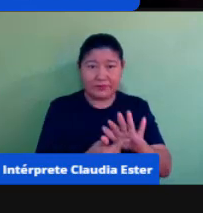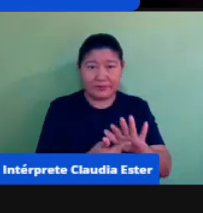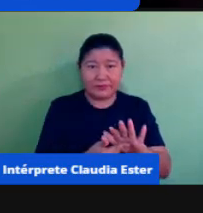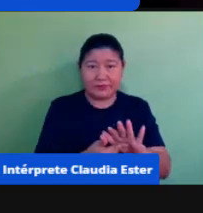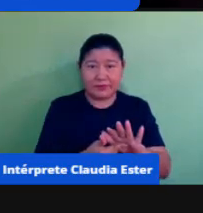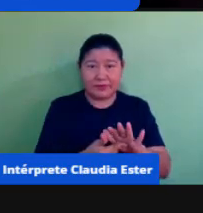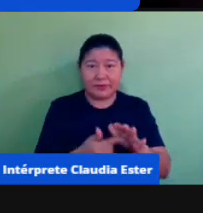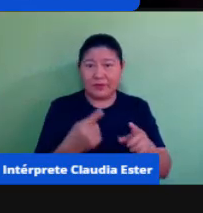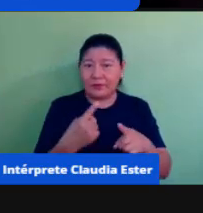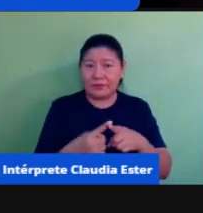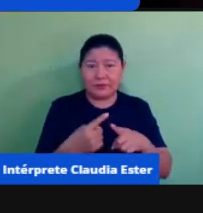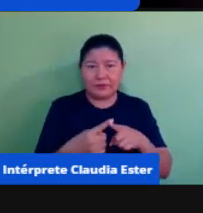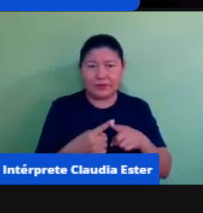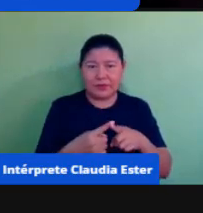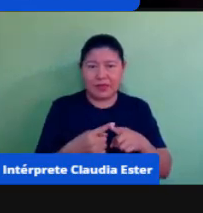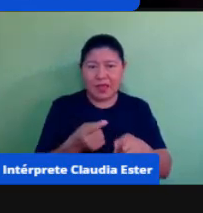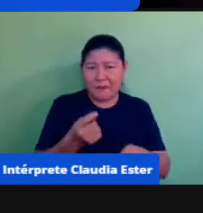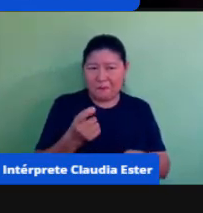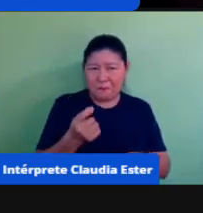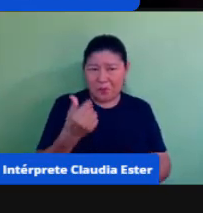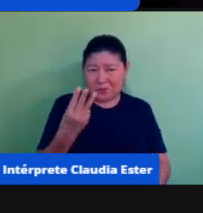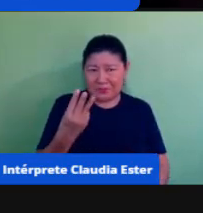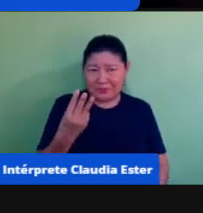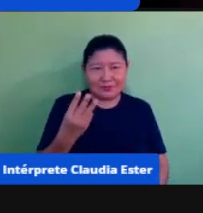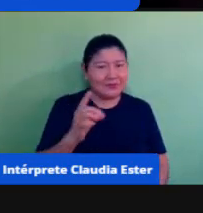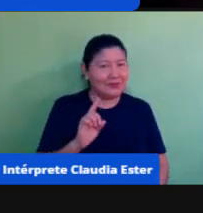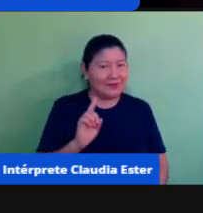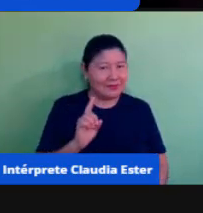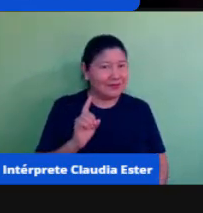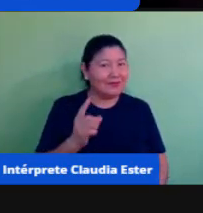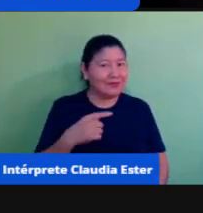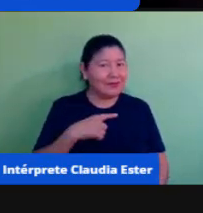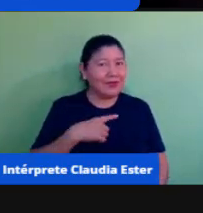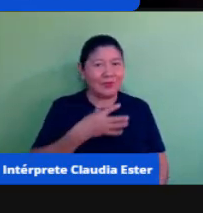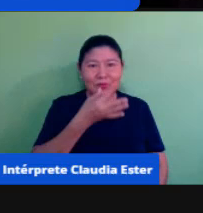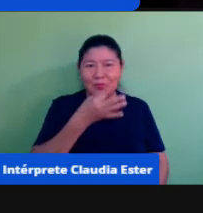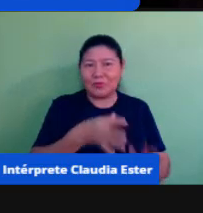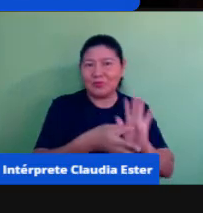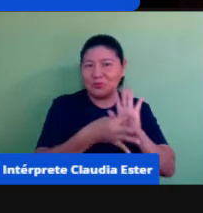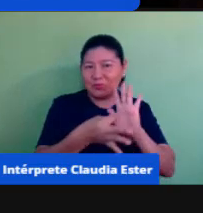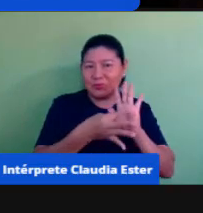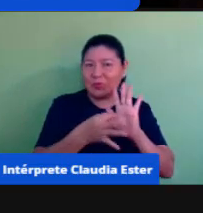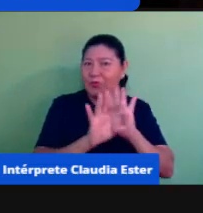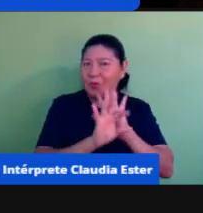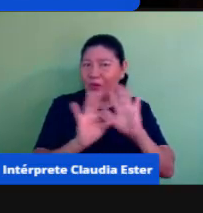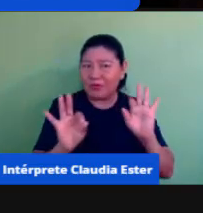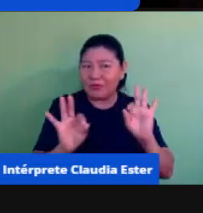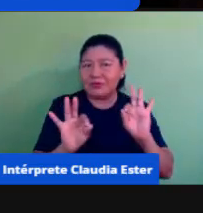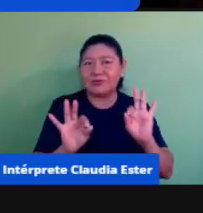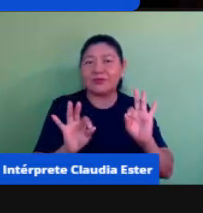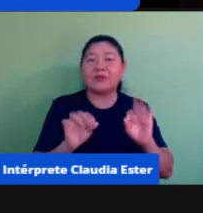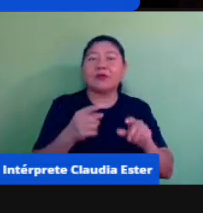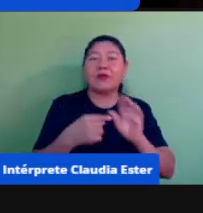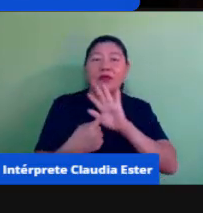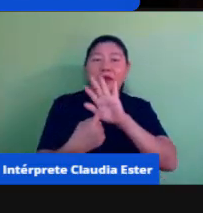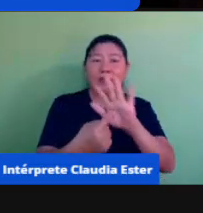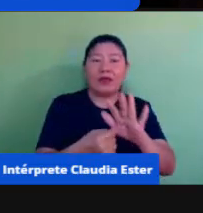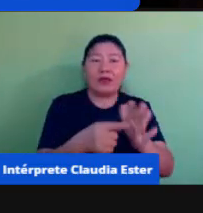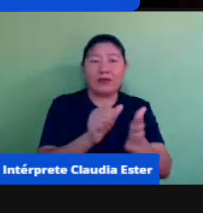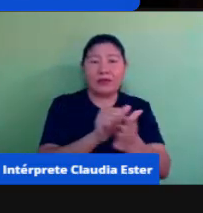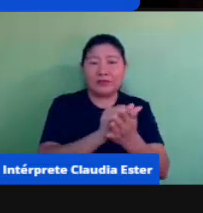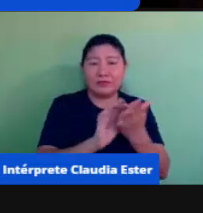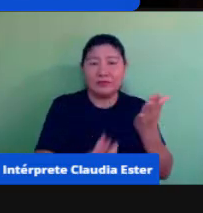gotas de novidade, né? Que nós vamos dar nas nossas atividades. Então, essa daqui, ó, de matemática, estão vendo?